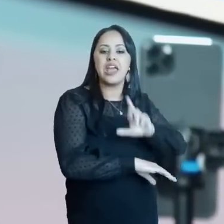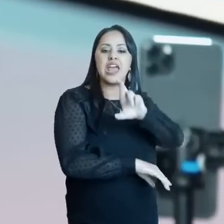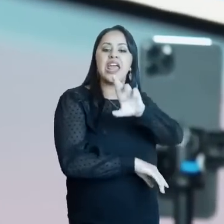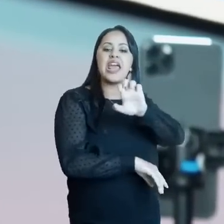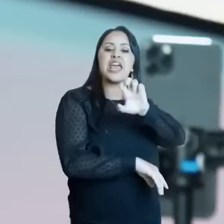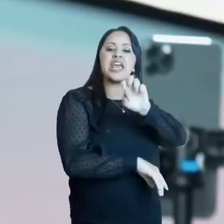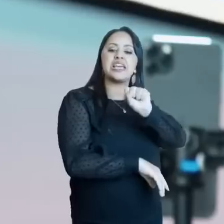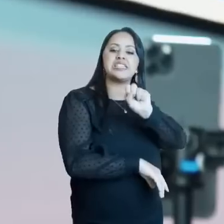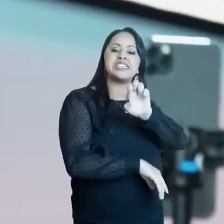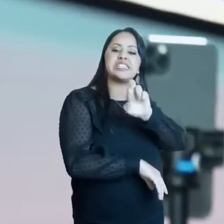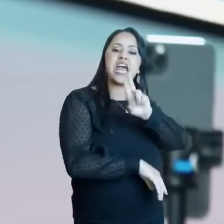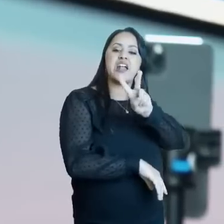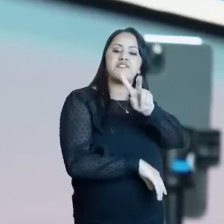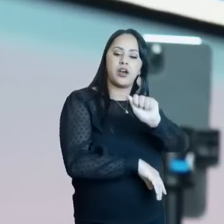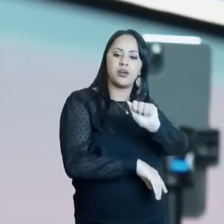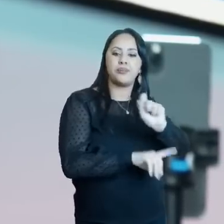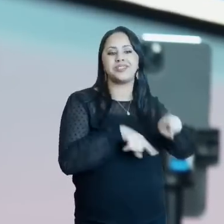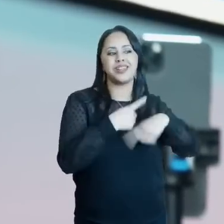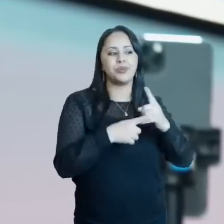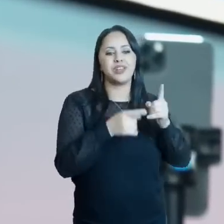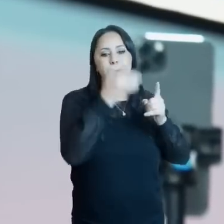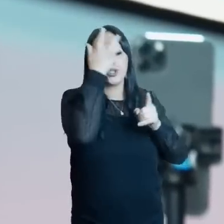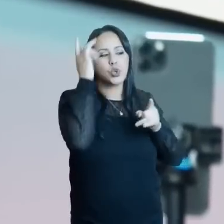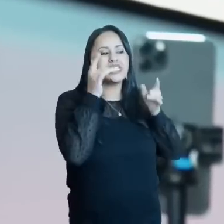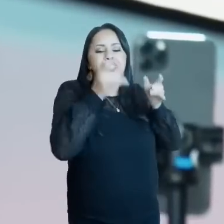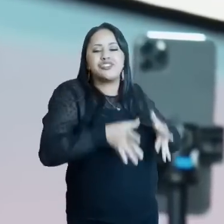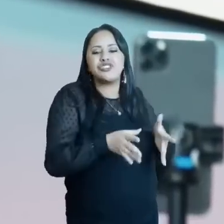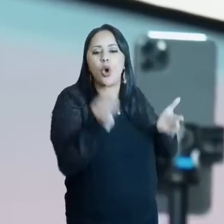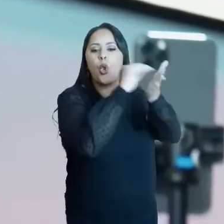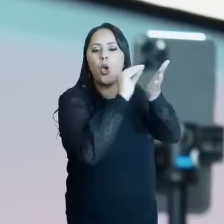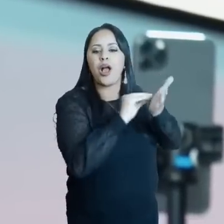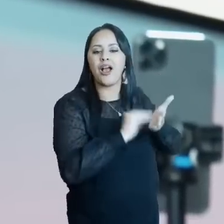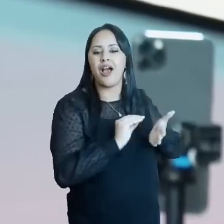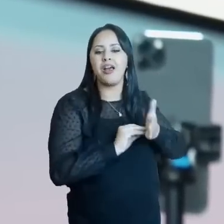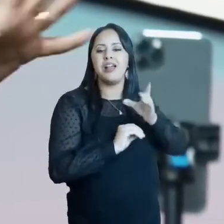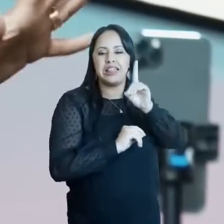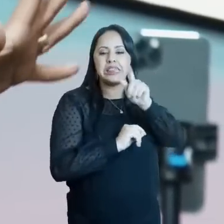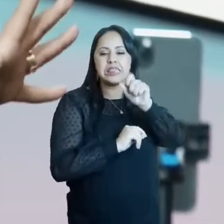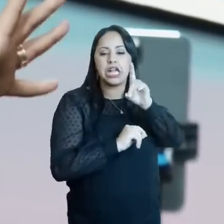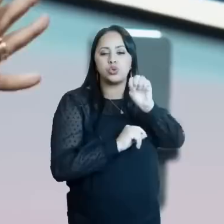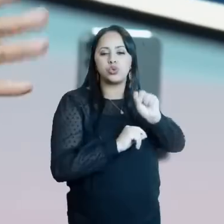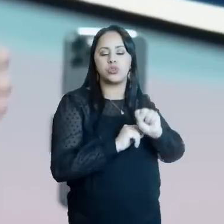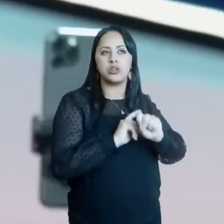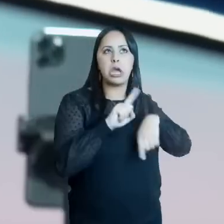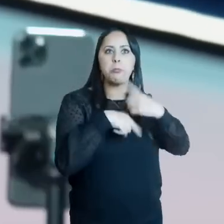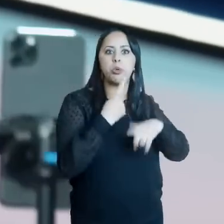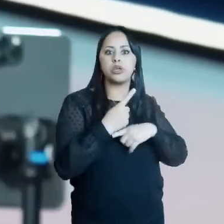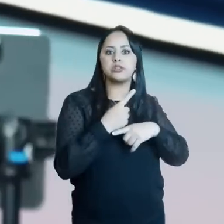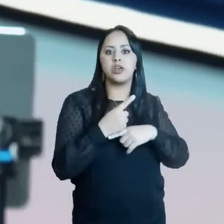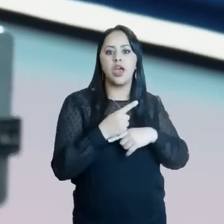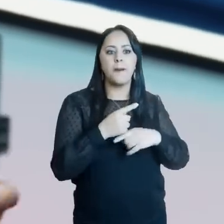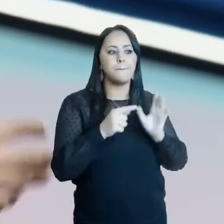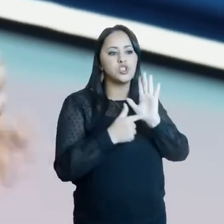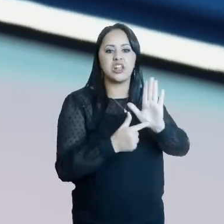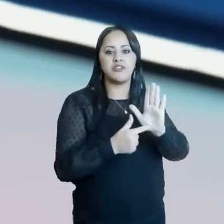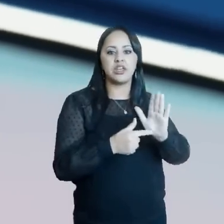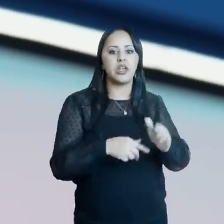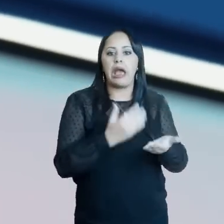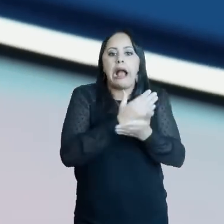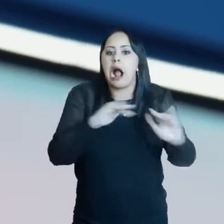minutos para a pessoa preencher os dados. Só que aí a pessoa desistia de preencher os dados, só que com 2 minutos falou assim, esgotado. Eu falei, zerou, é